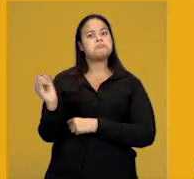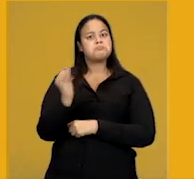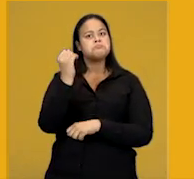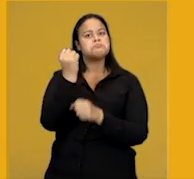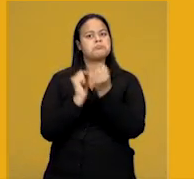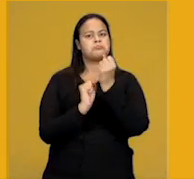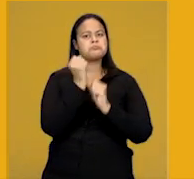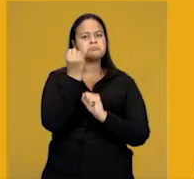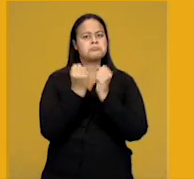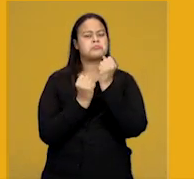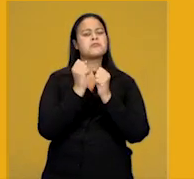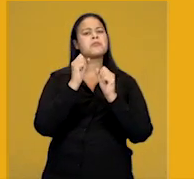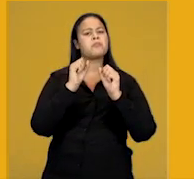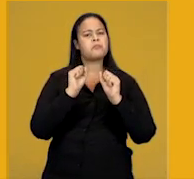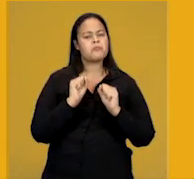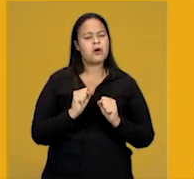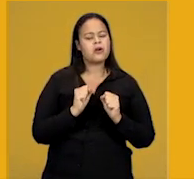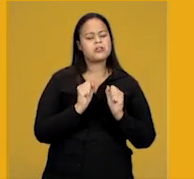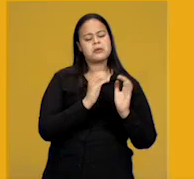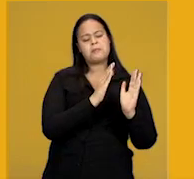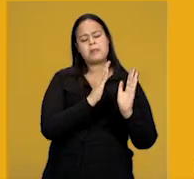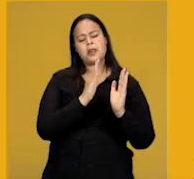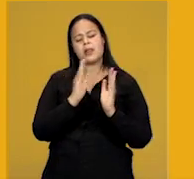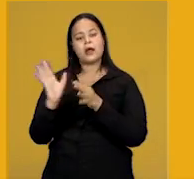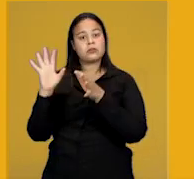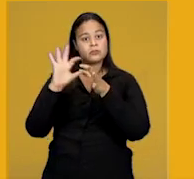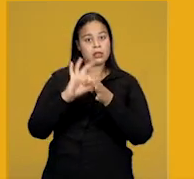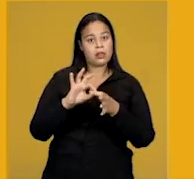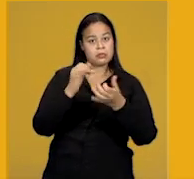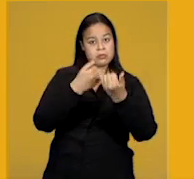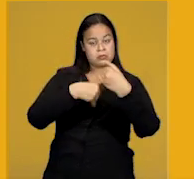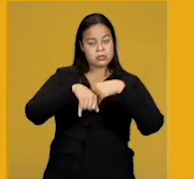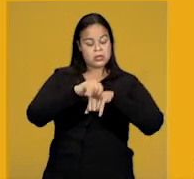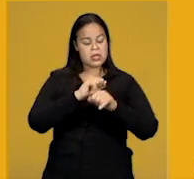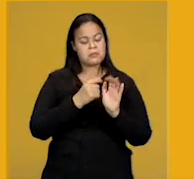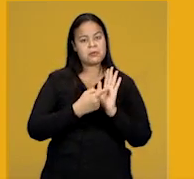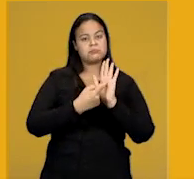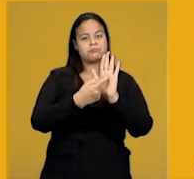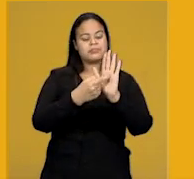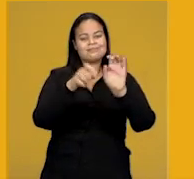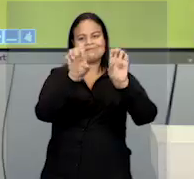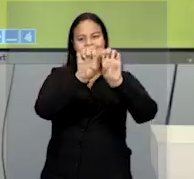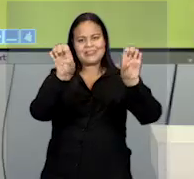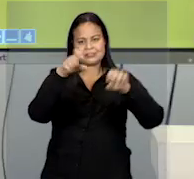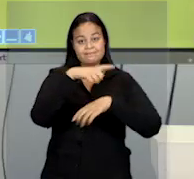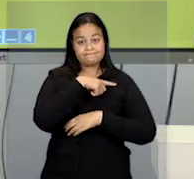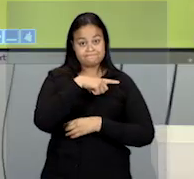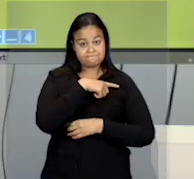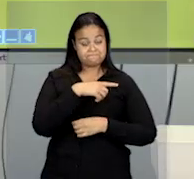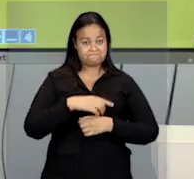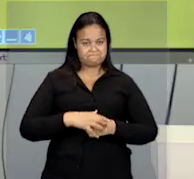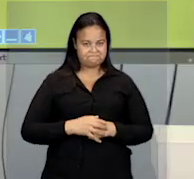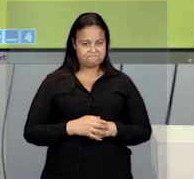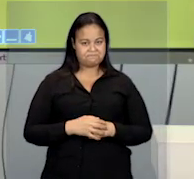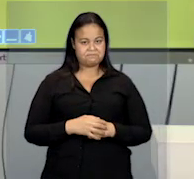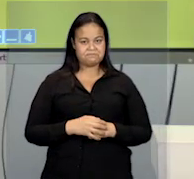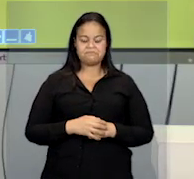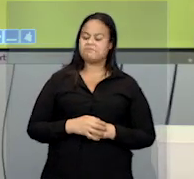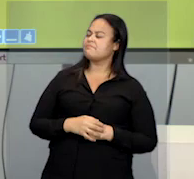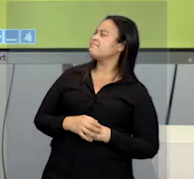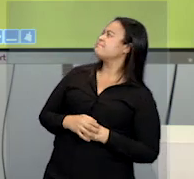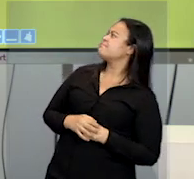pela trimerização do acetileno e ele nos dá essa equação. Então ele nos fala,